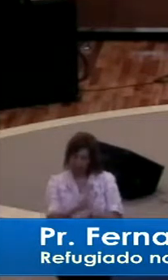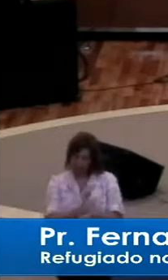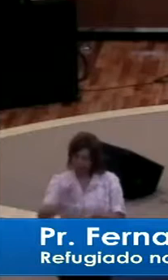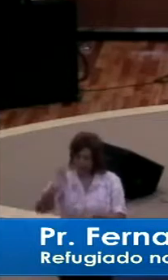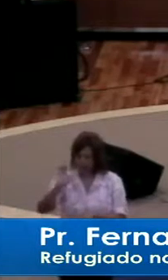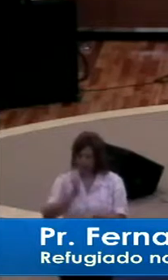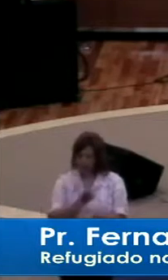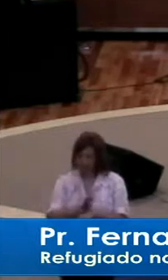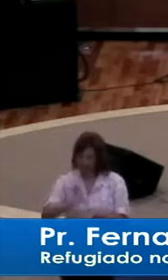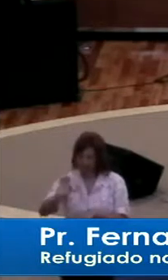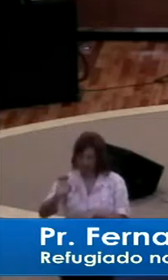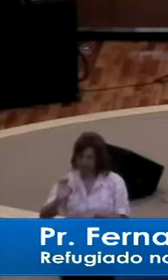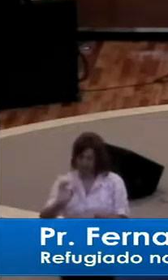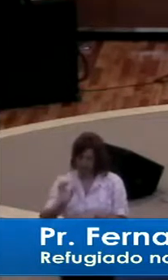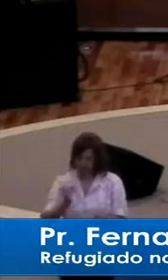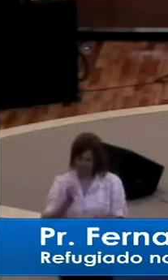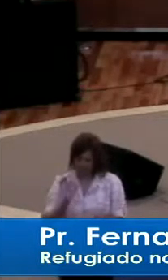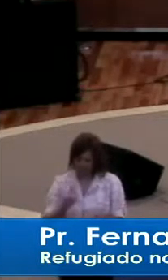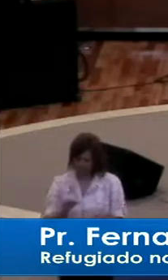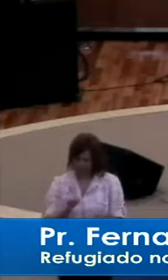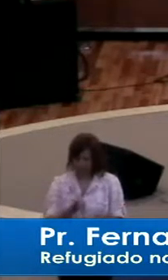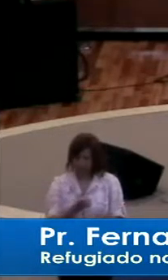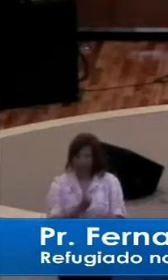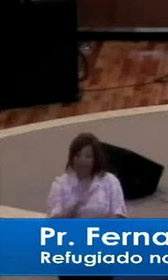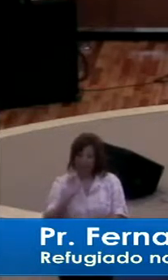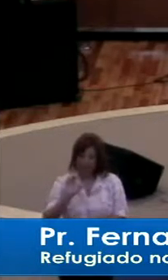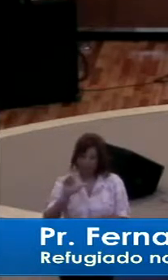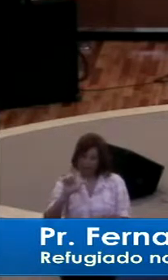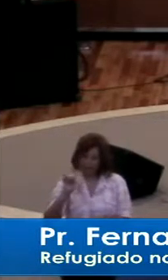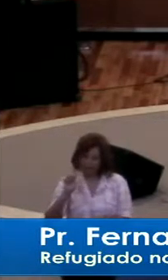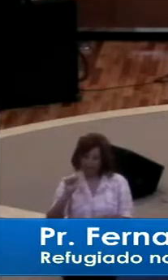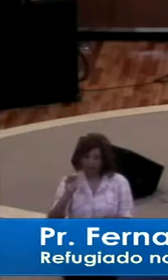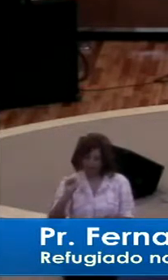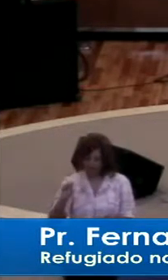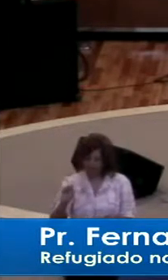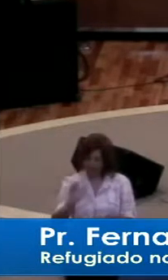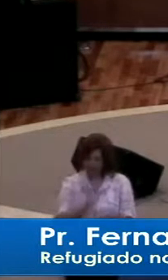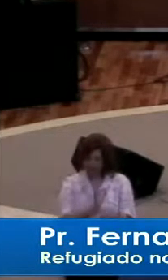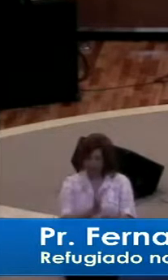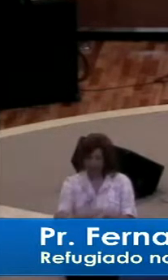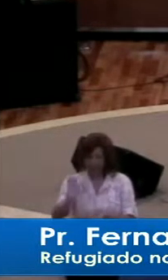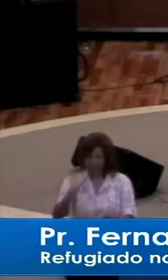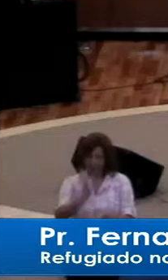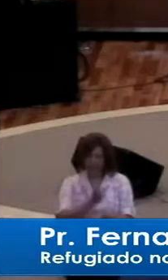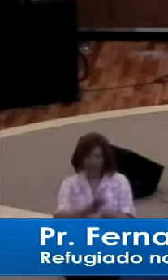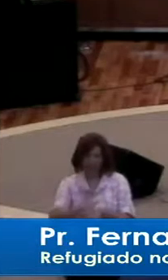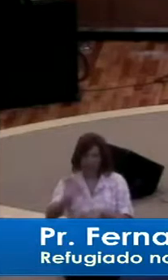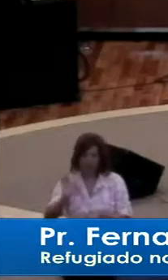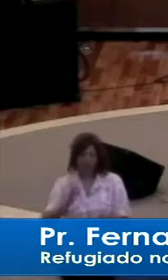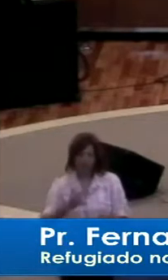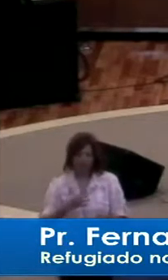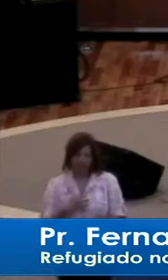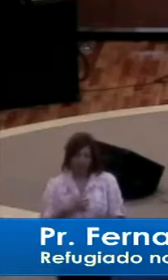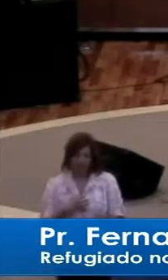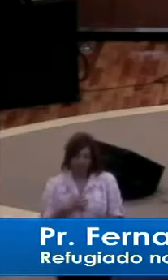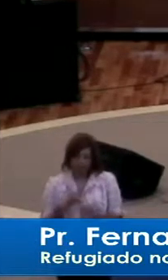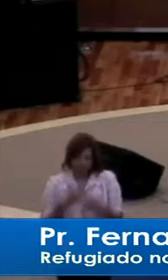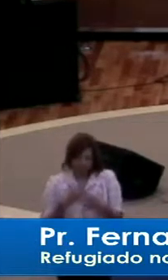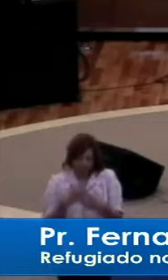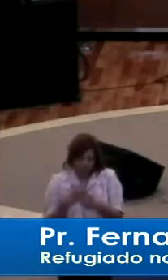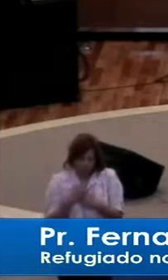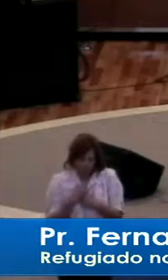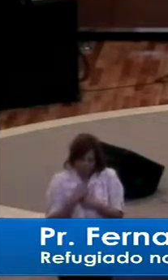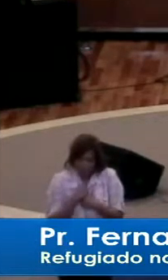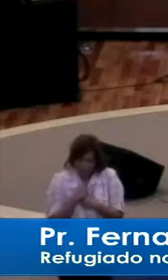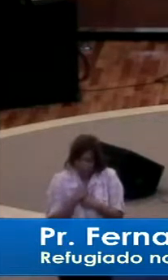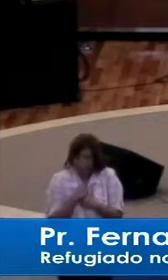mulher atribulada, não era? Elias desafiou 450 profetas de Baal, mas vamos voltar um pouquinho antes do desafio.